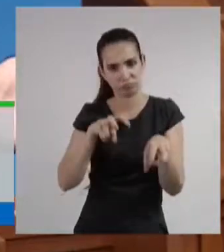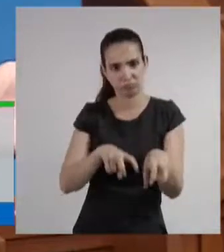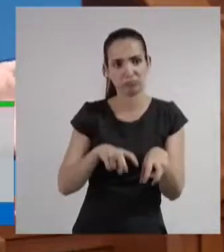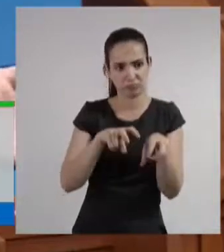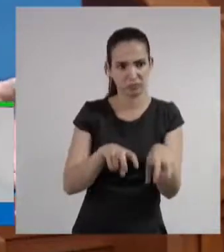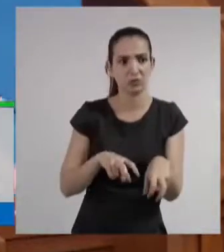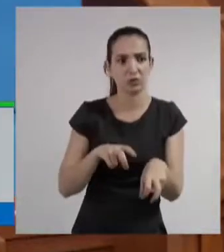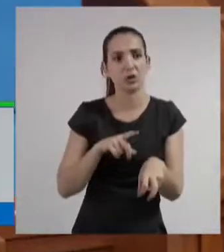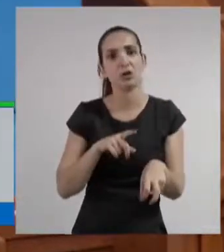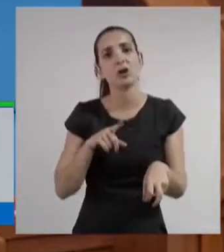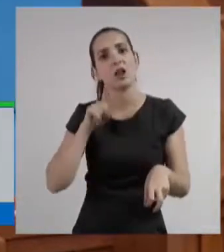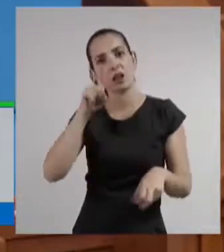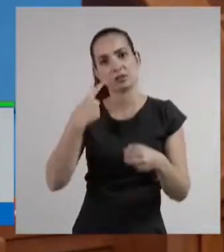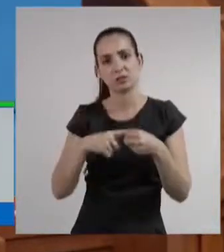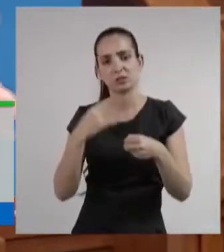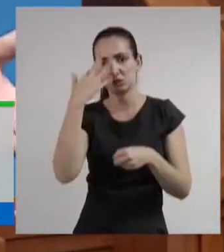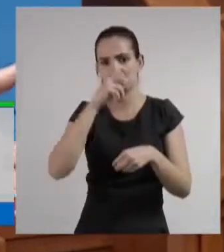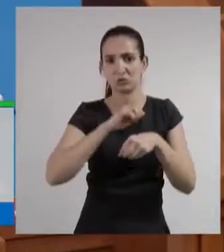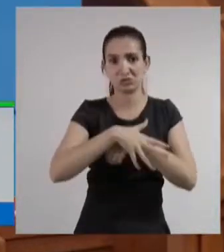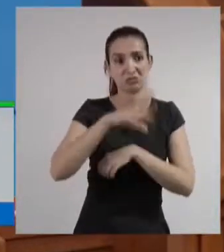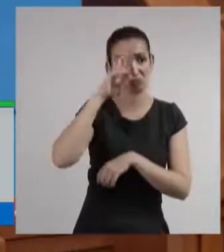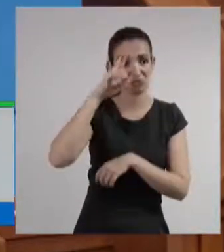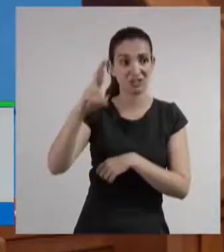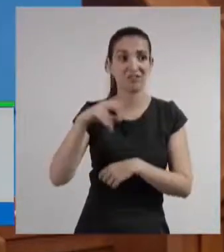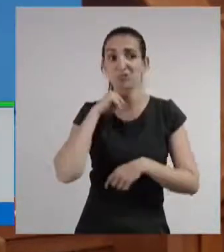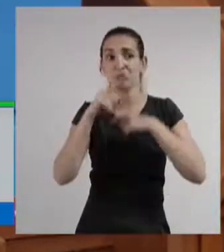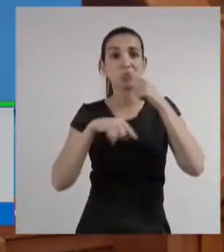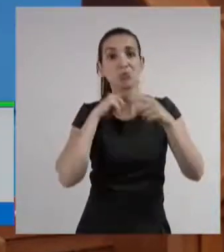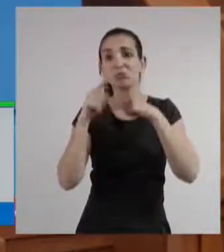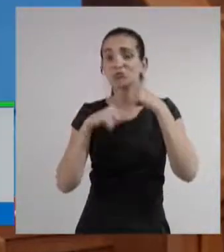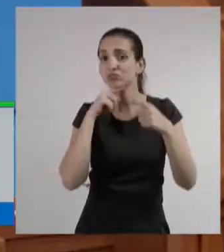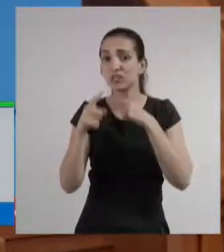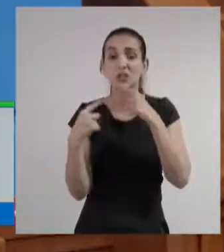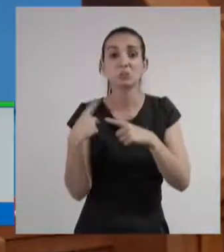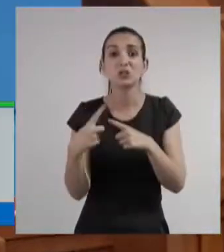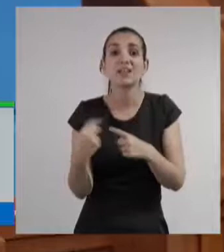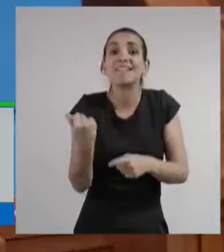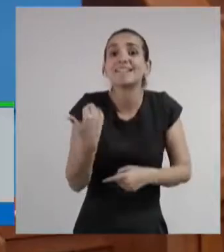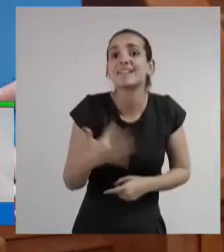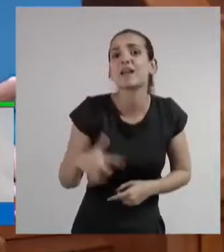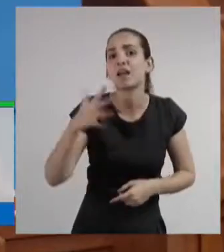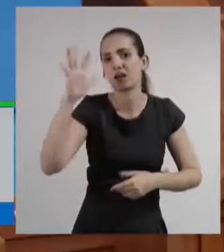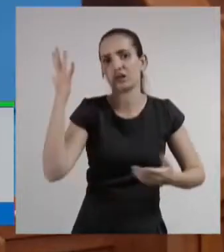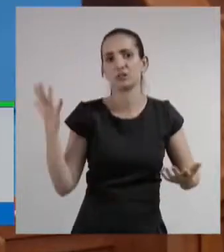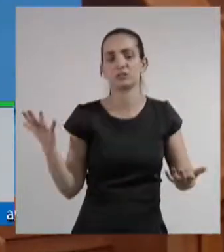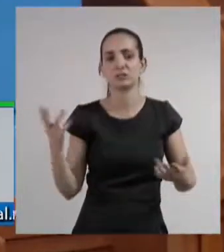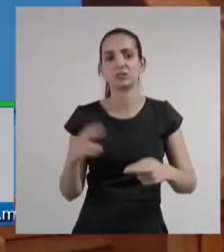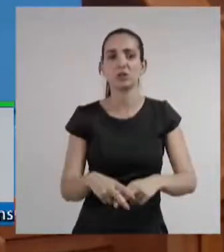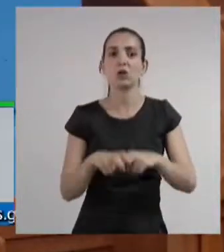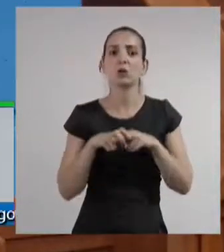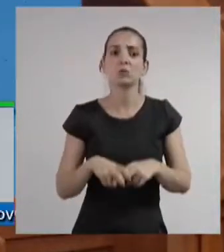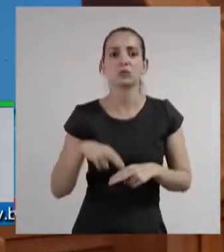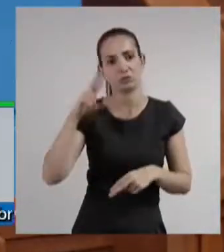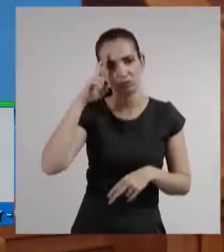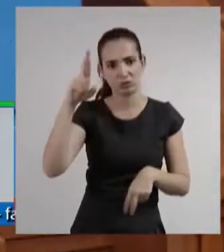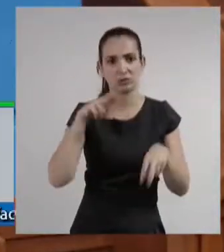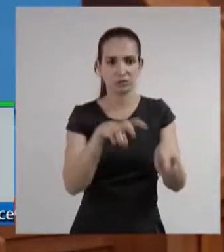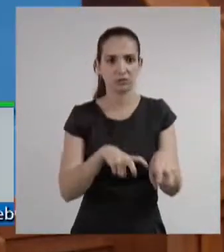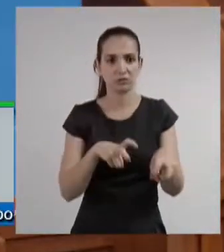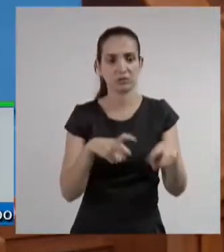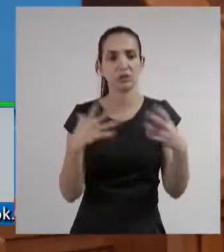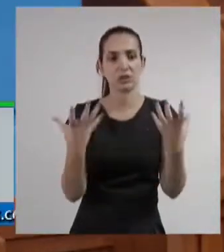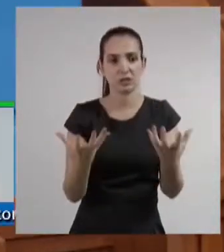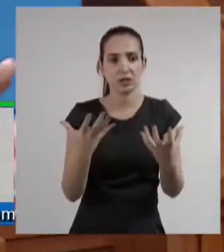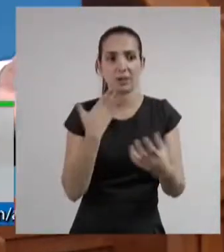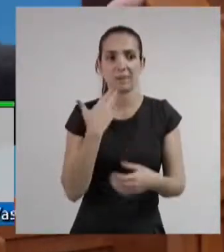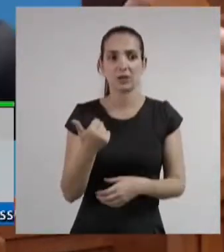rentável, então ele vai procurar melhorar a sua vida, produzindo